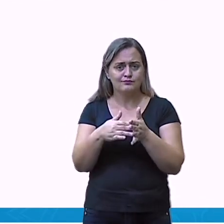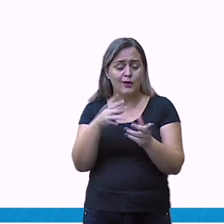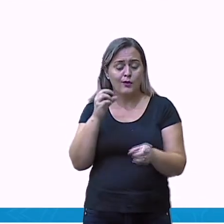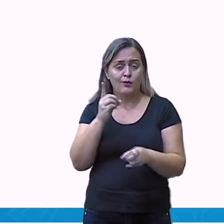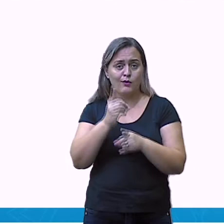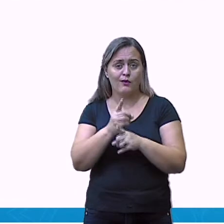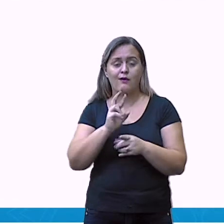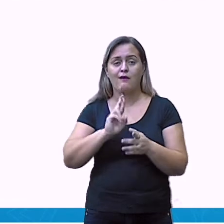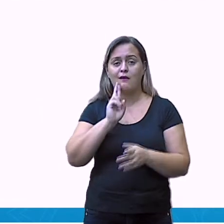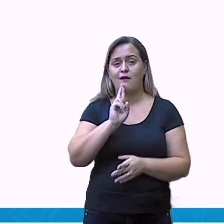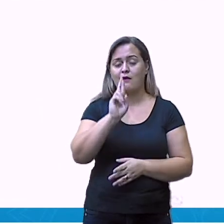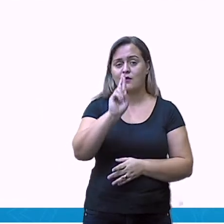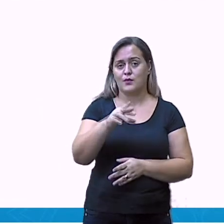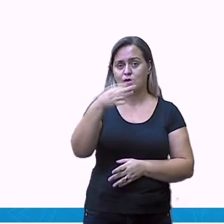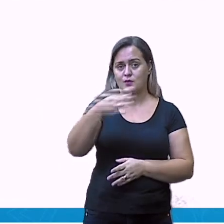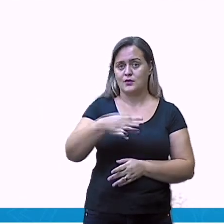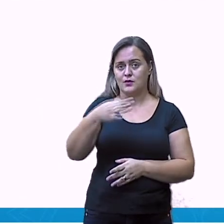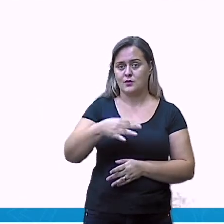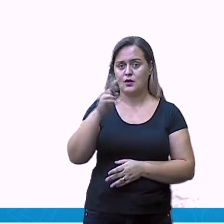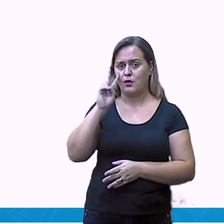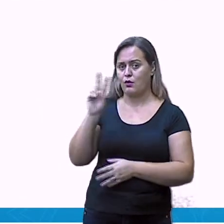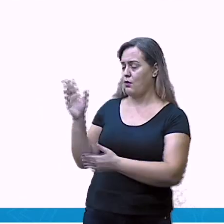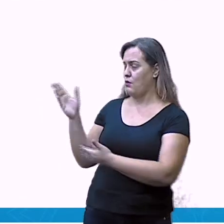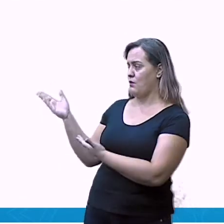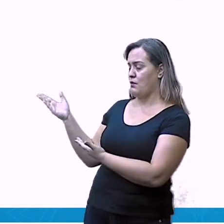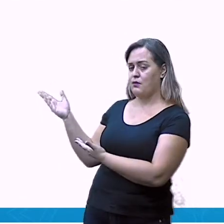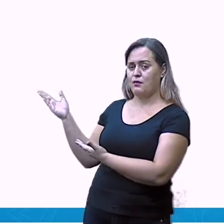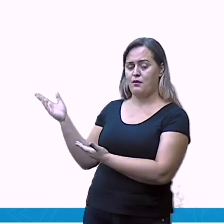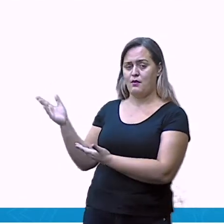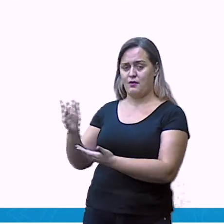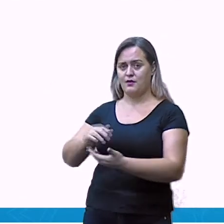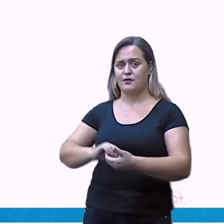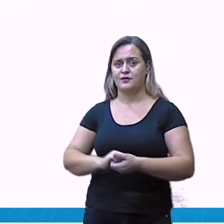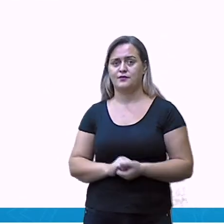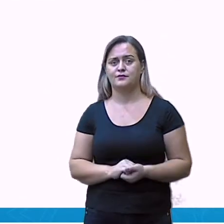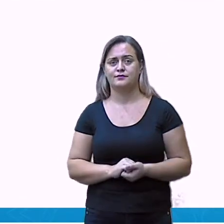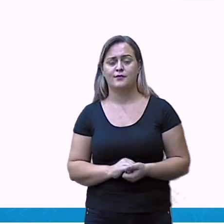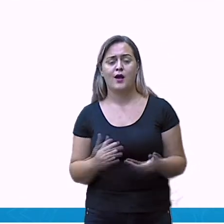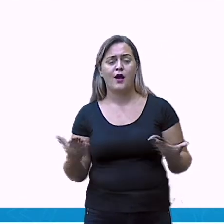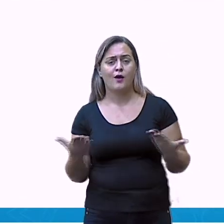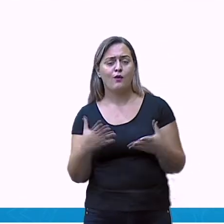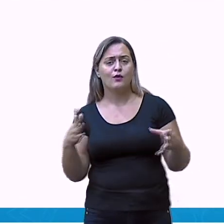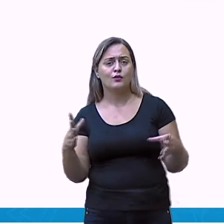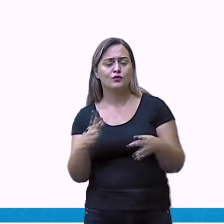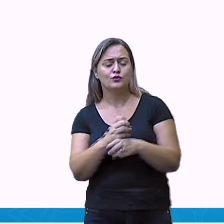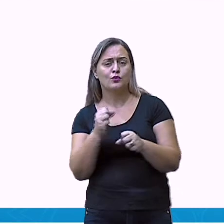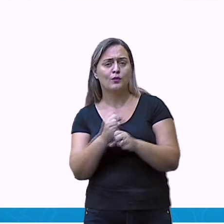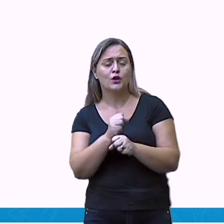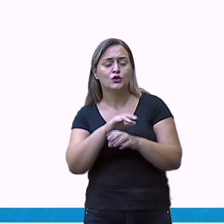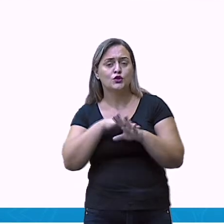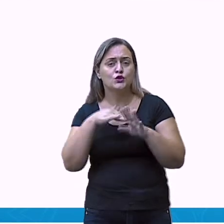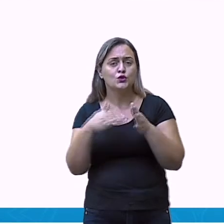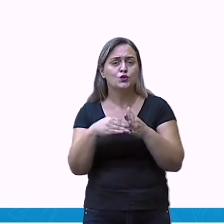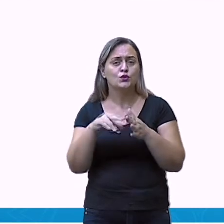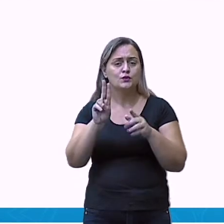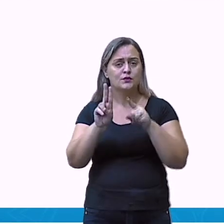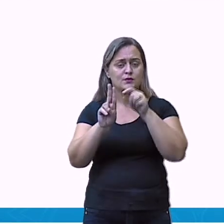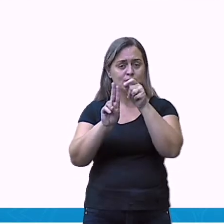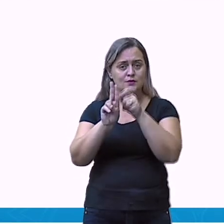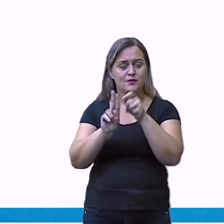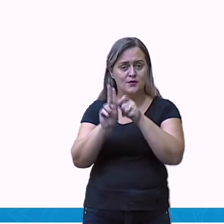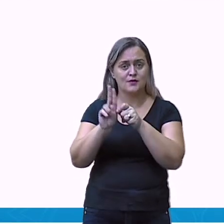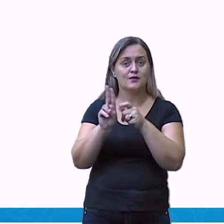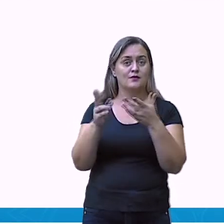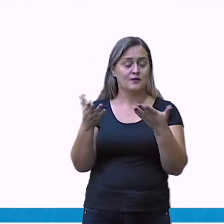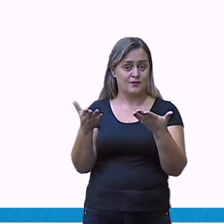e o 1 na minha dezena. Agora eu vou somar todas as minhas dezenas. Vou chegar ao